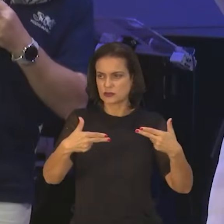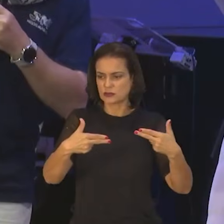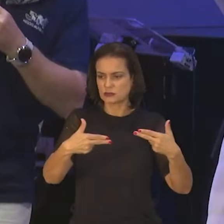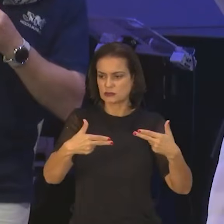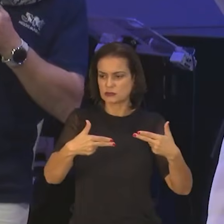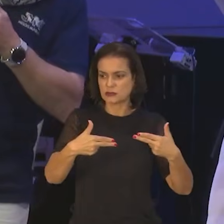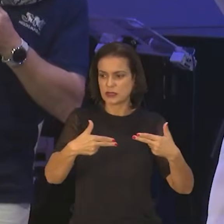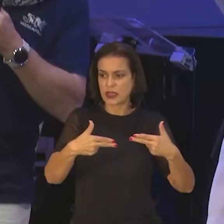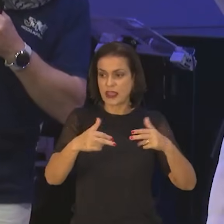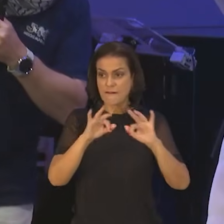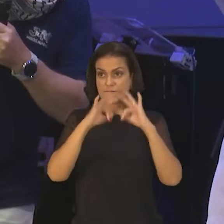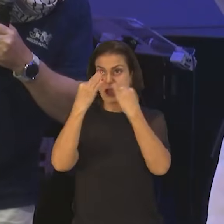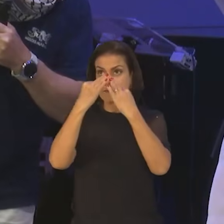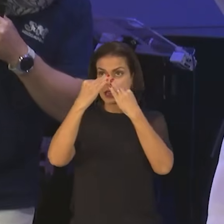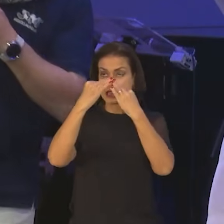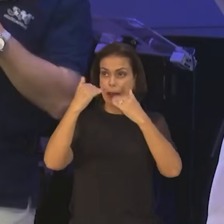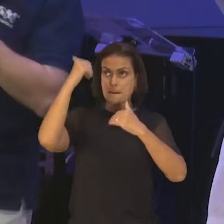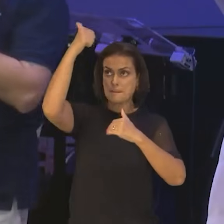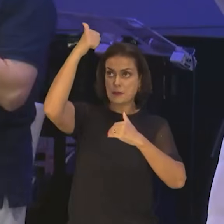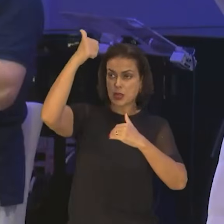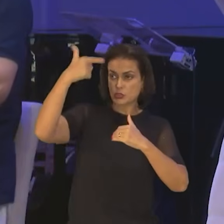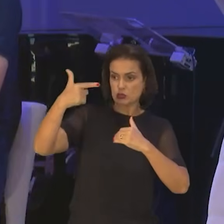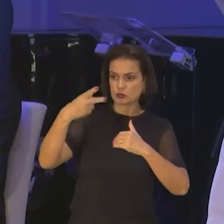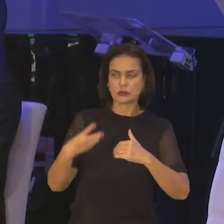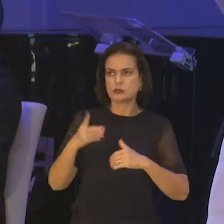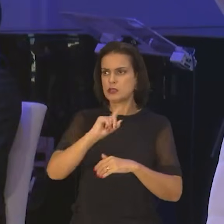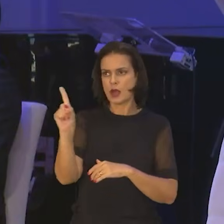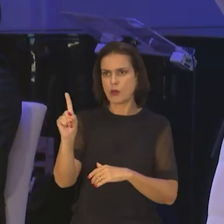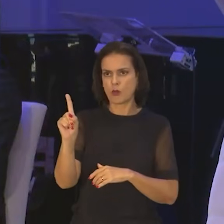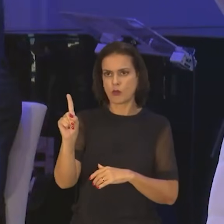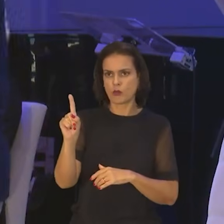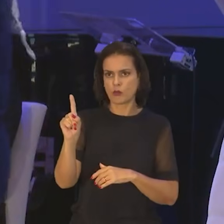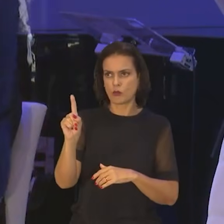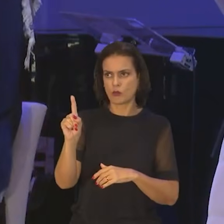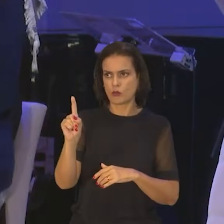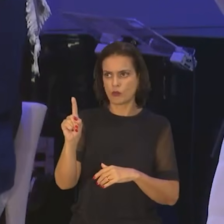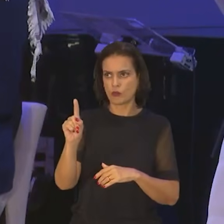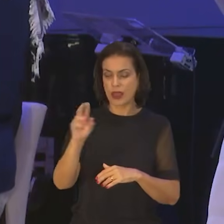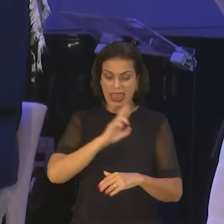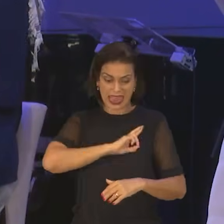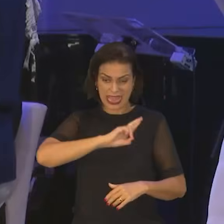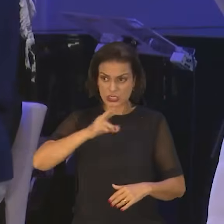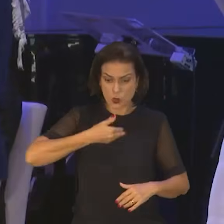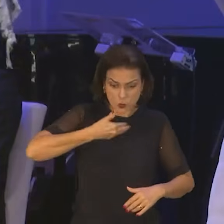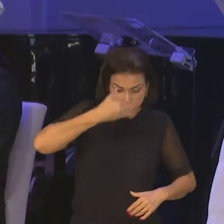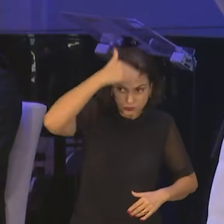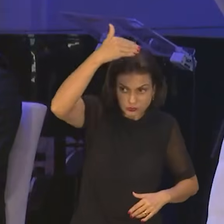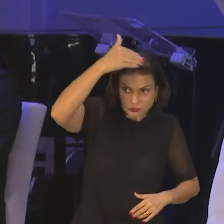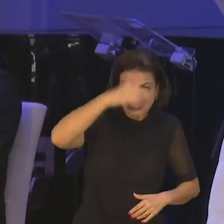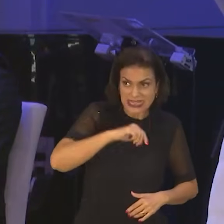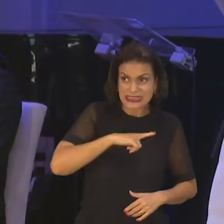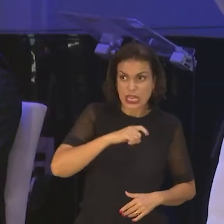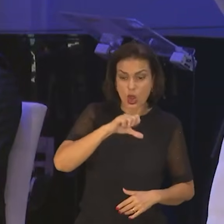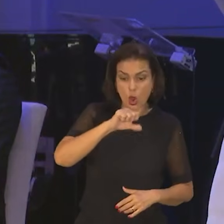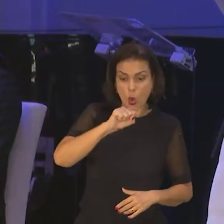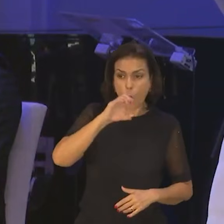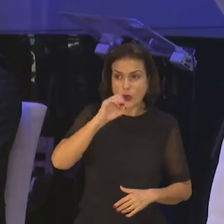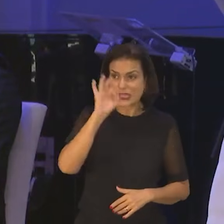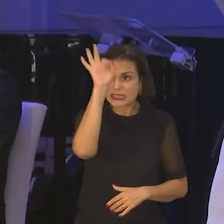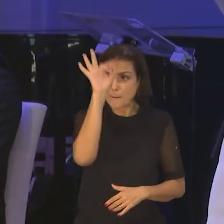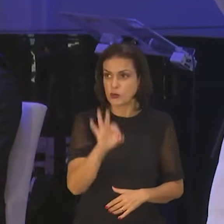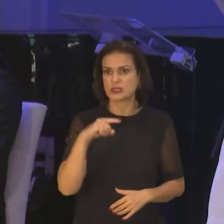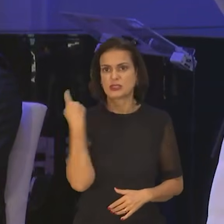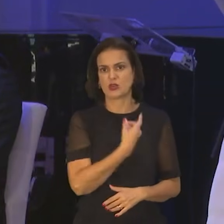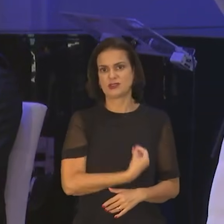e colocar família em cima, religião embaixo, não. A religião muçulmana, ela tem 80% da